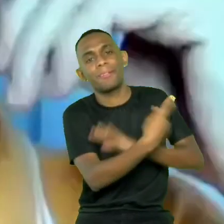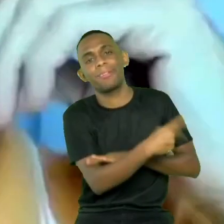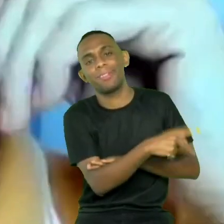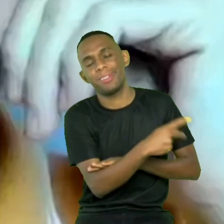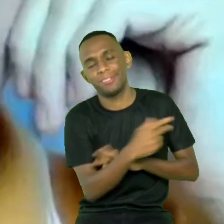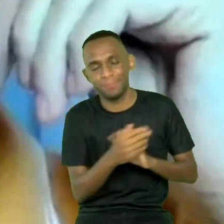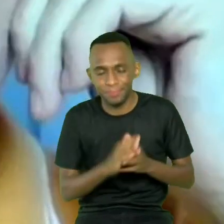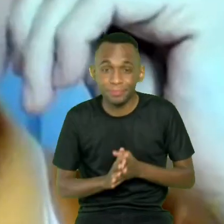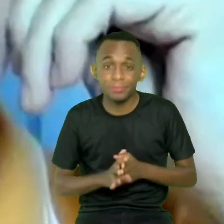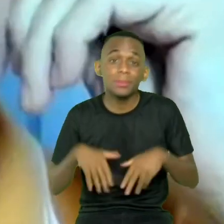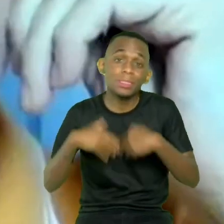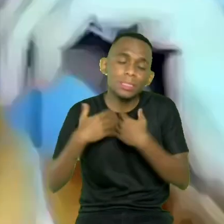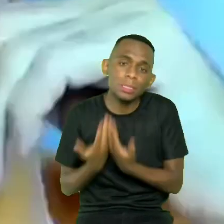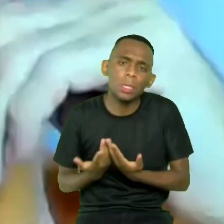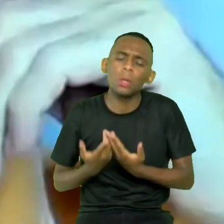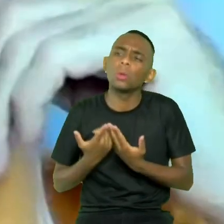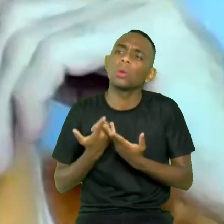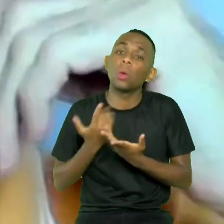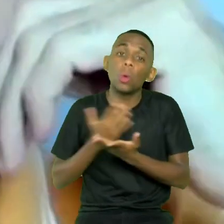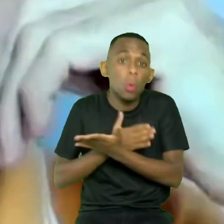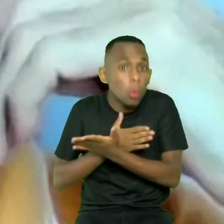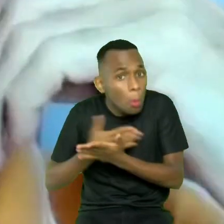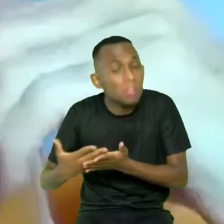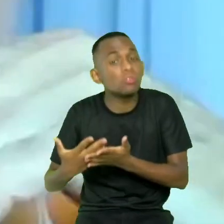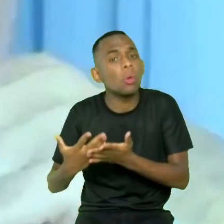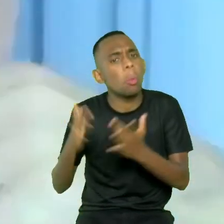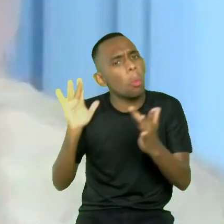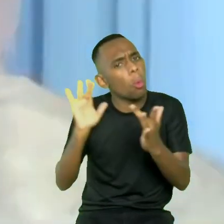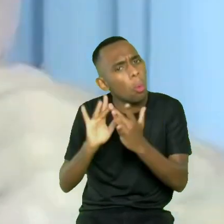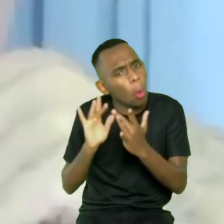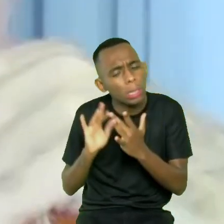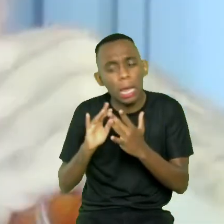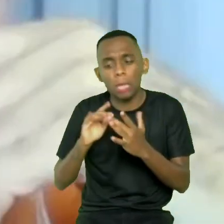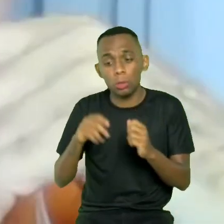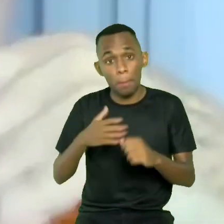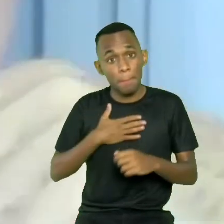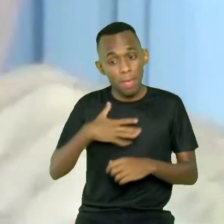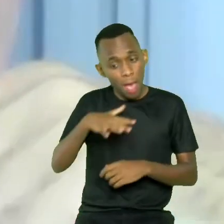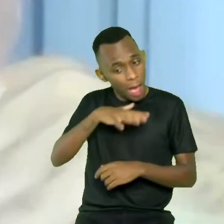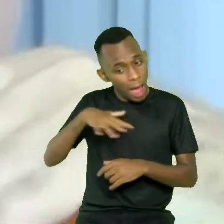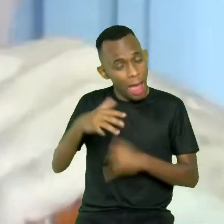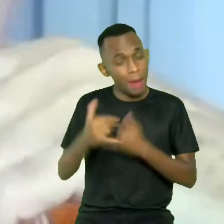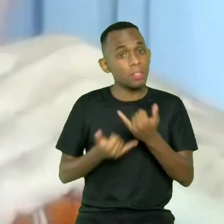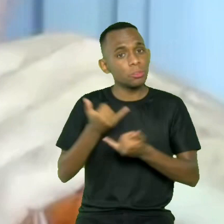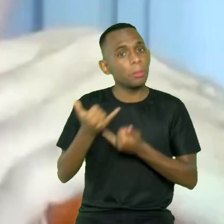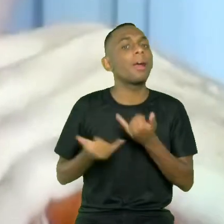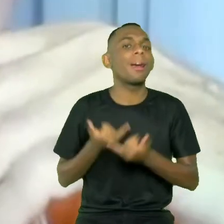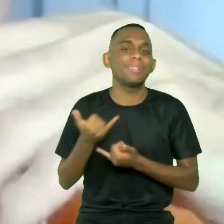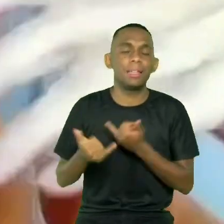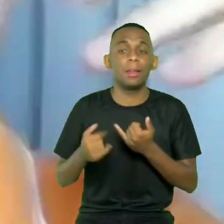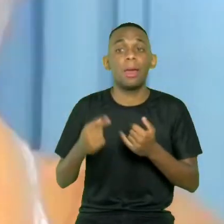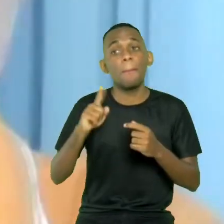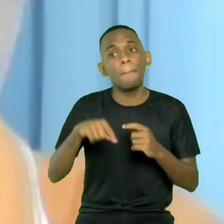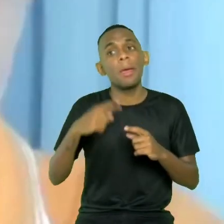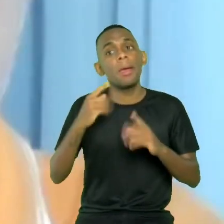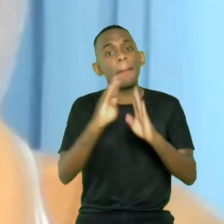aquilo passou a ser o meu playground, né? A biblioteca que se instalou lá em